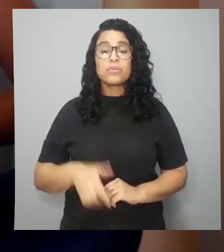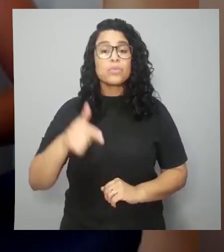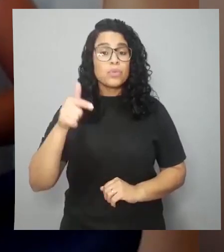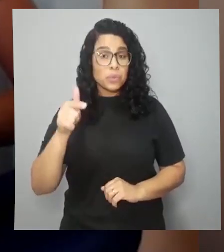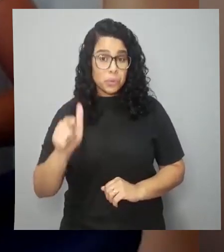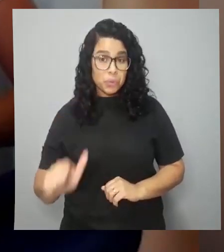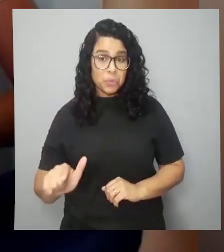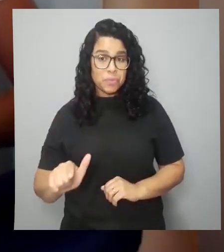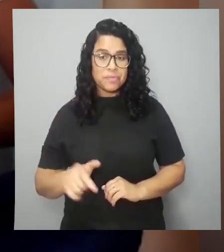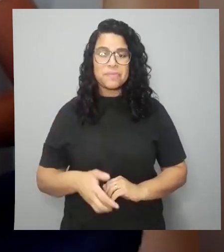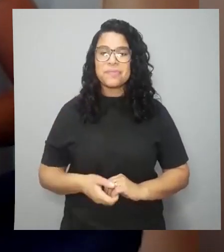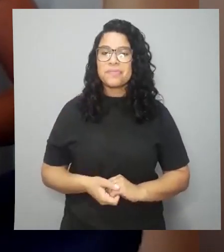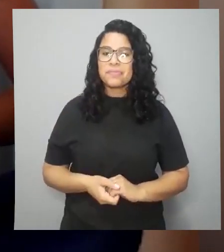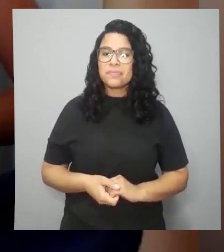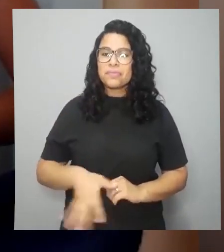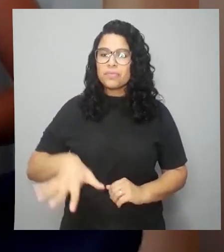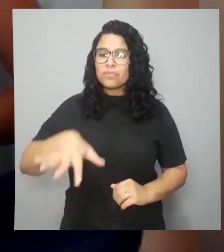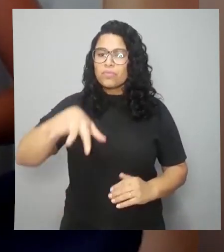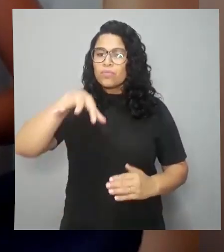Mais uma vez.